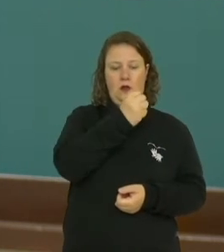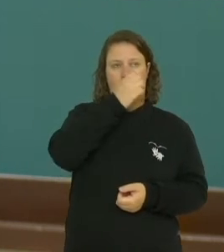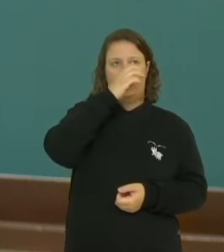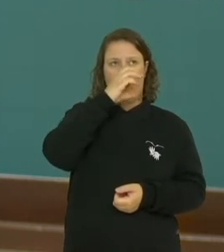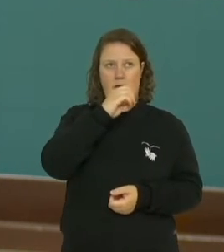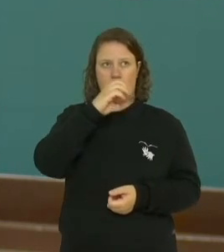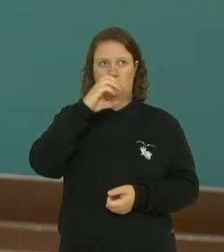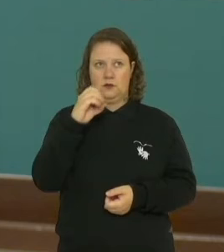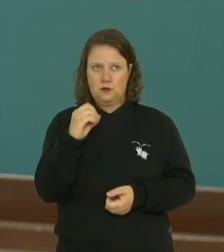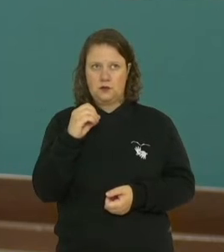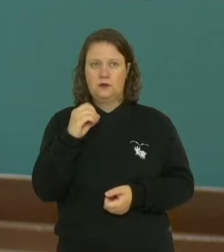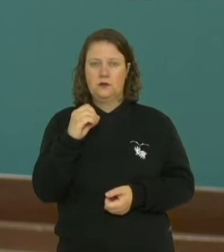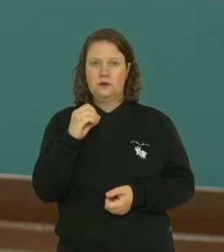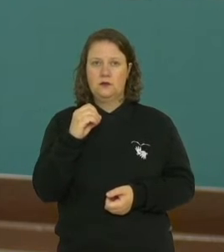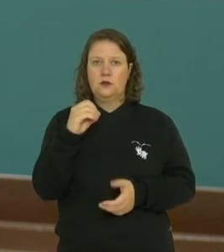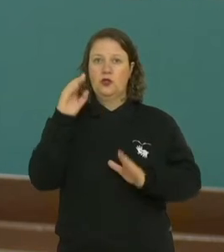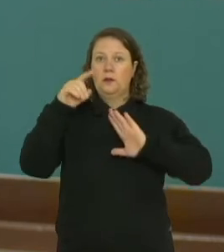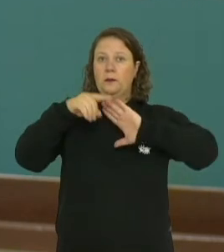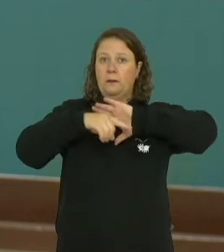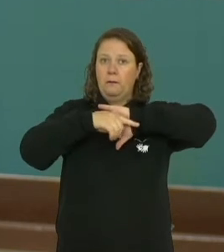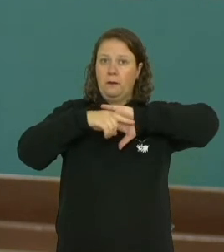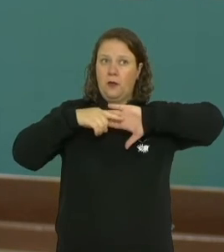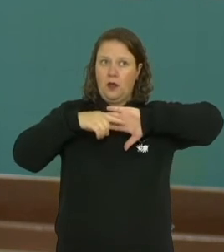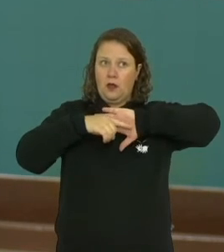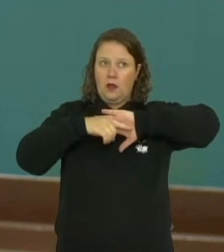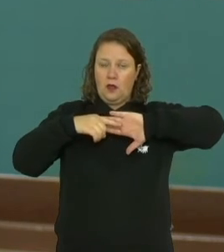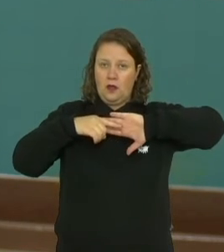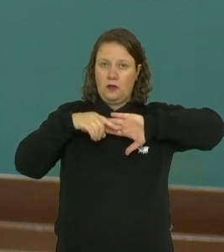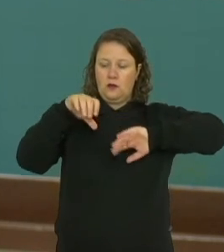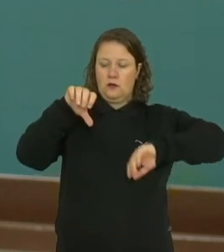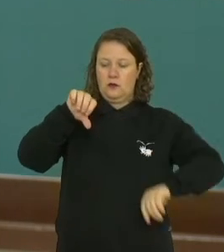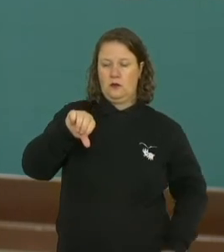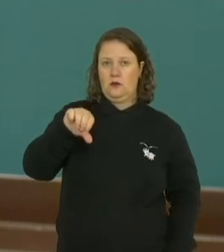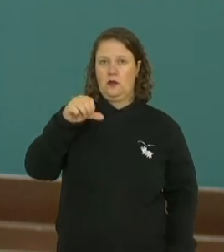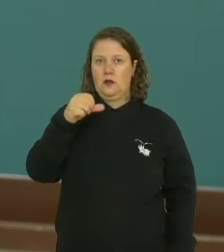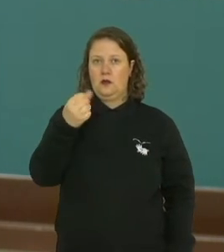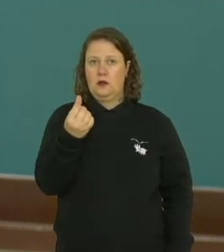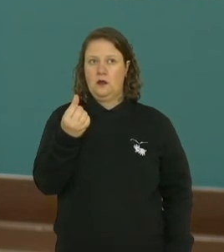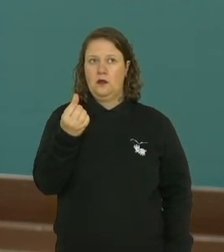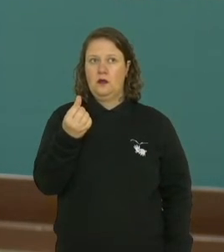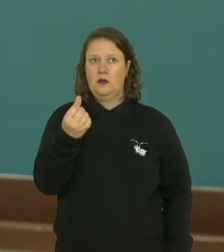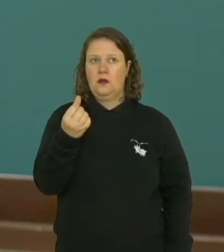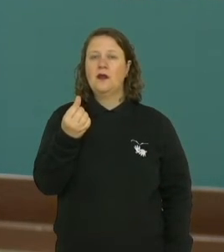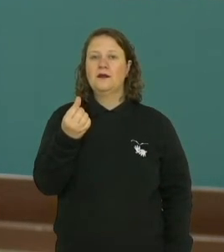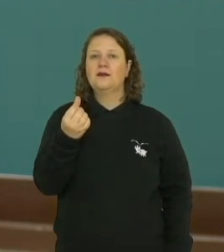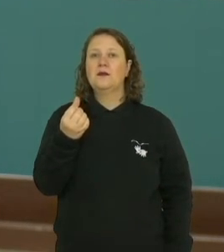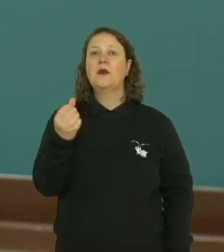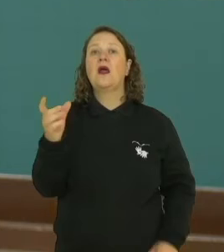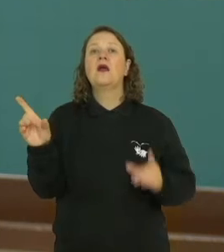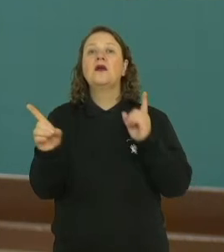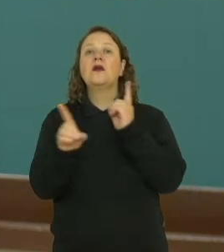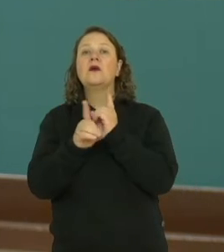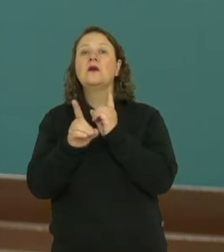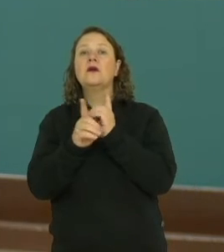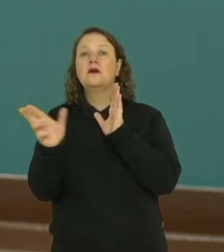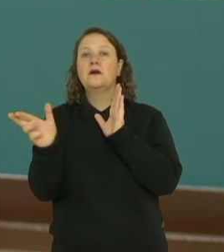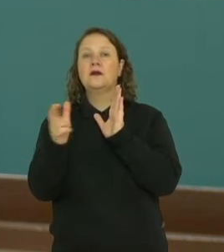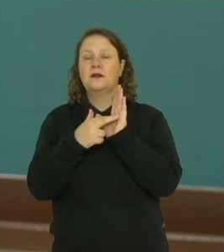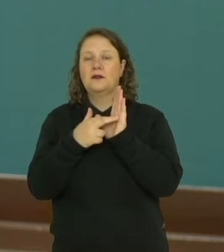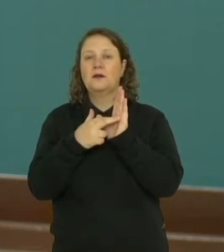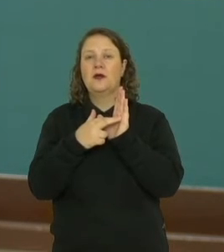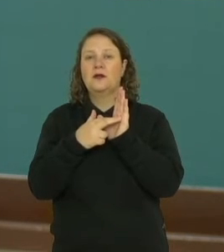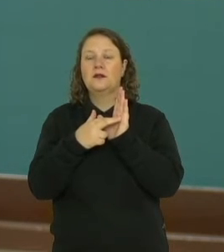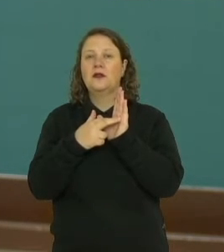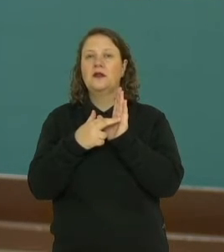R$800, tirar esse 96, que é o valor do desconto, para ver, então, quanto de fato eu paguei, né? Ou